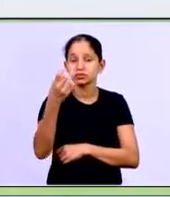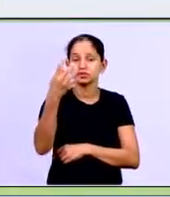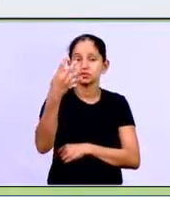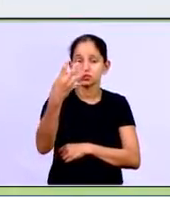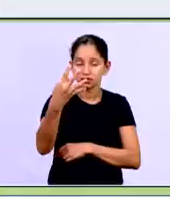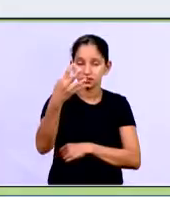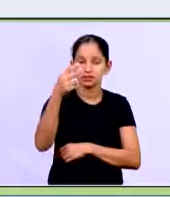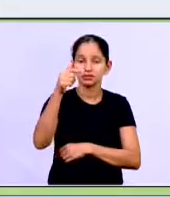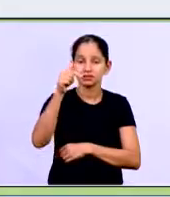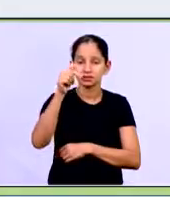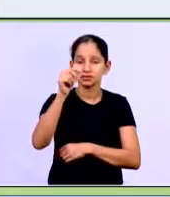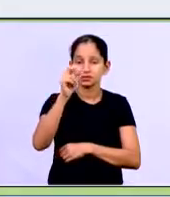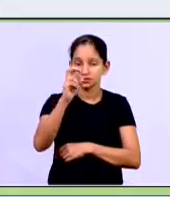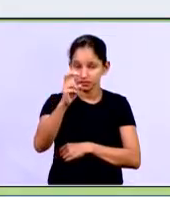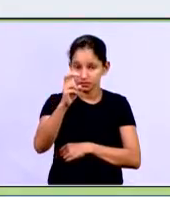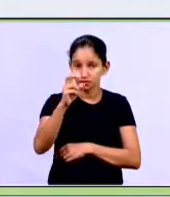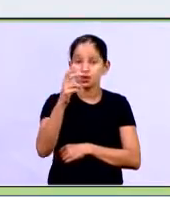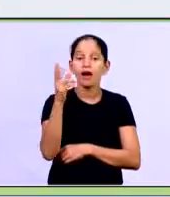R$5.475,